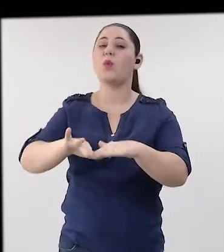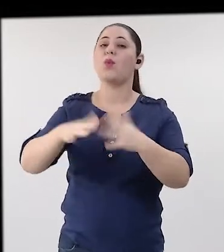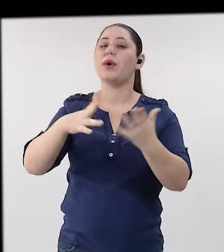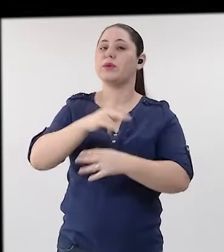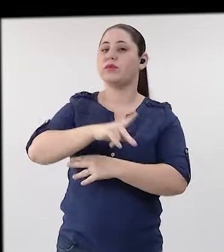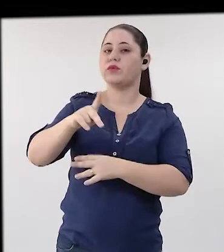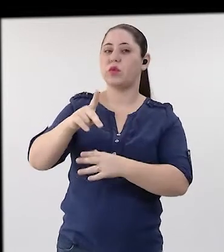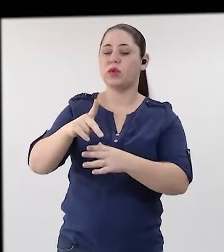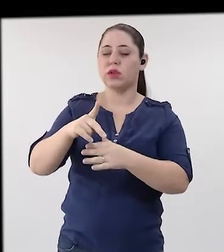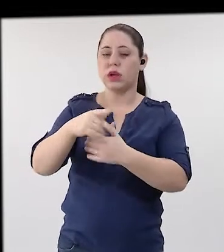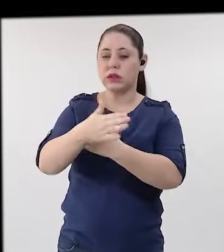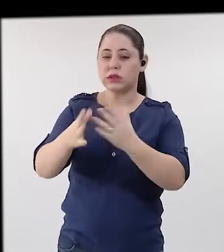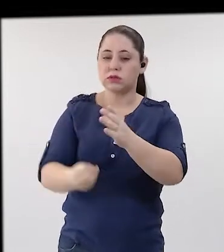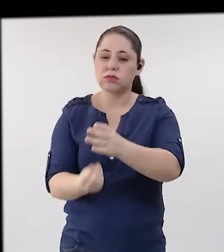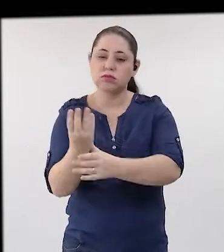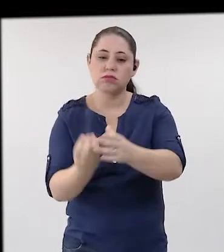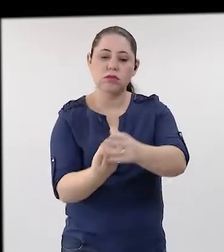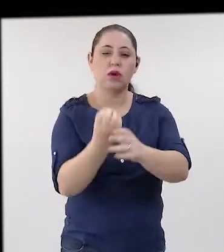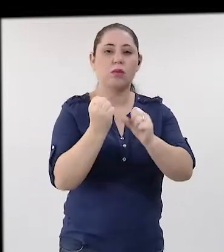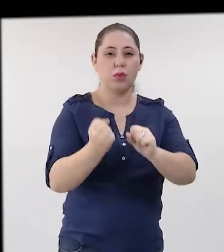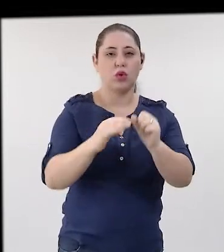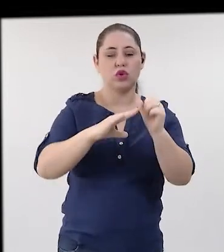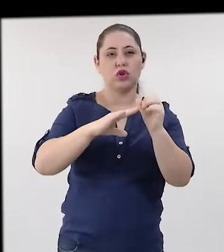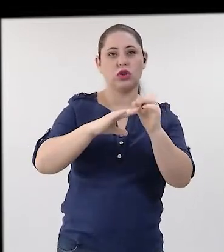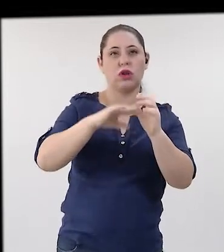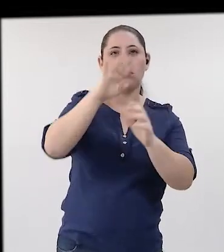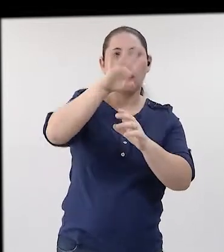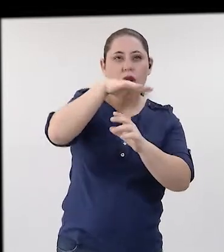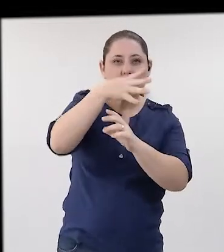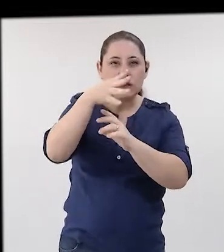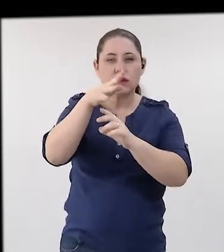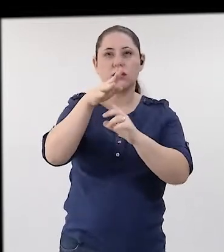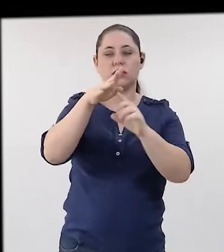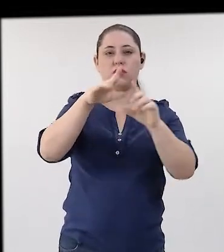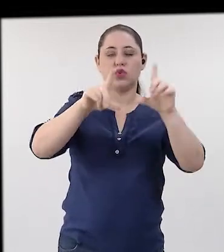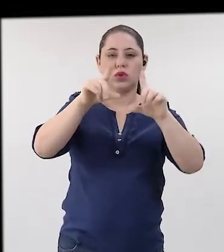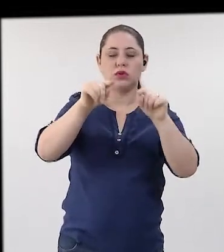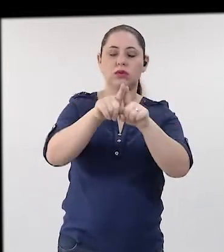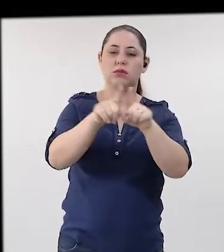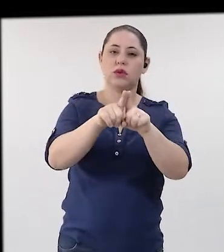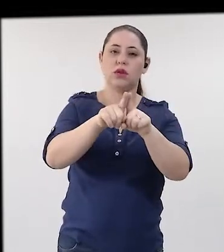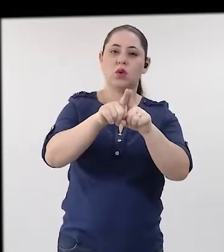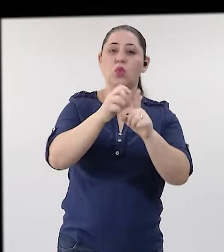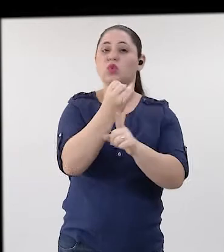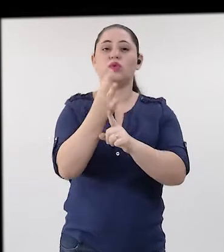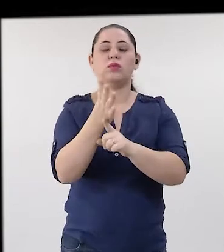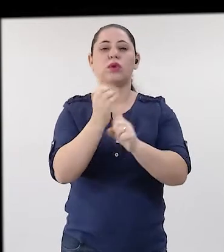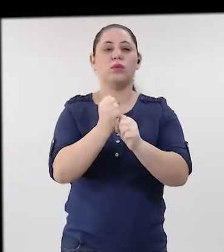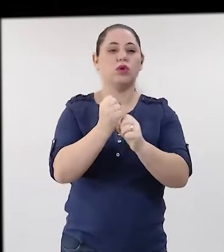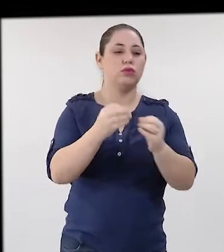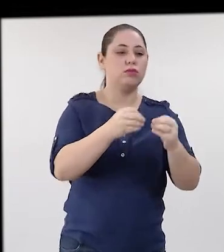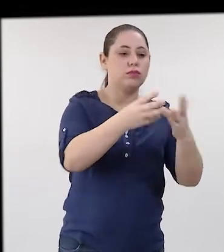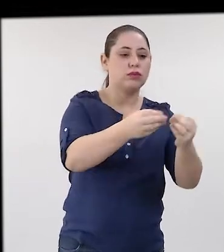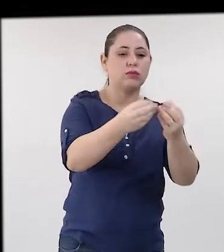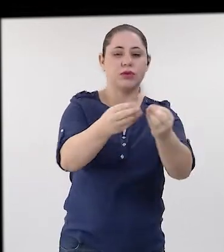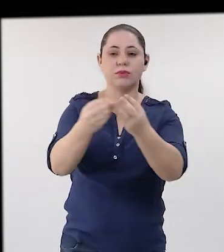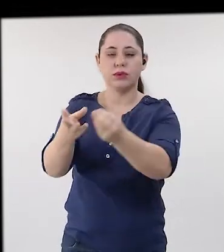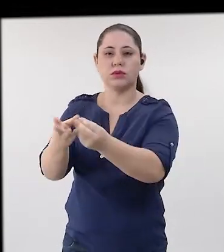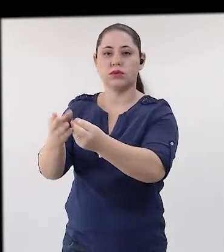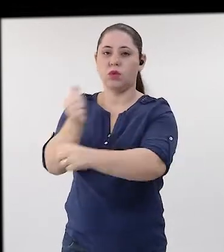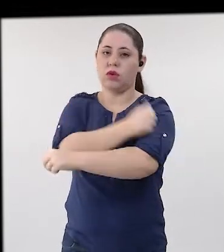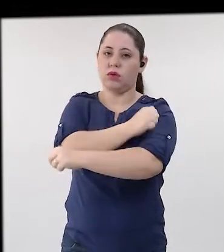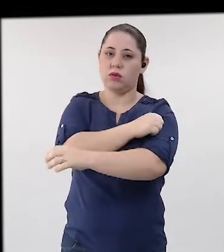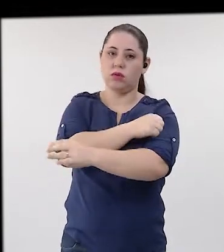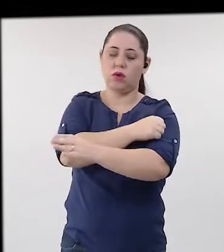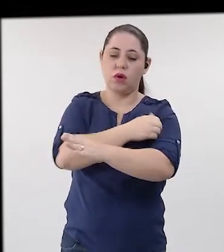está com as turmas criadas, ele pode gerar um código, pode ser QR Code ou um código numérico, e a partir disso ele pode distribuir para os seus